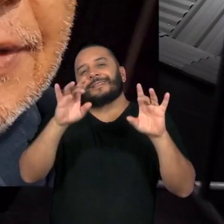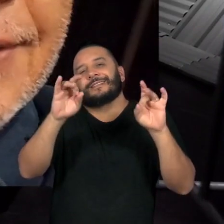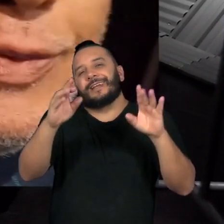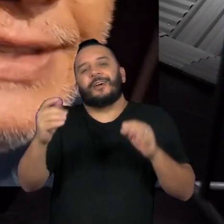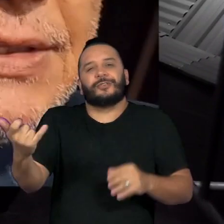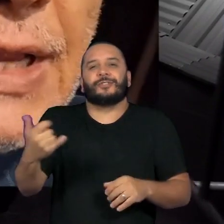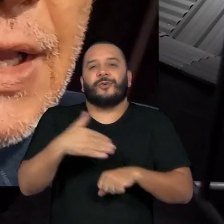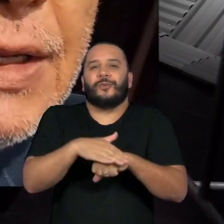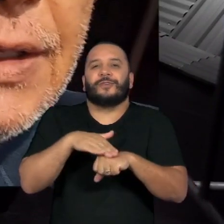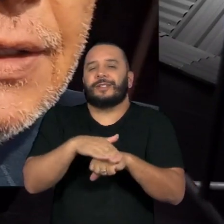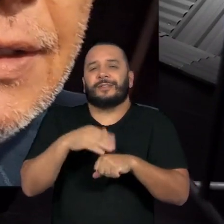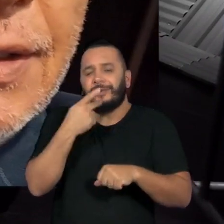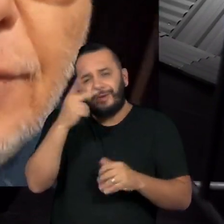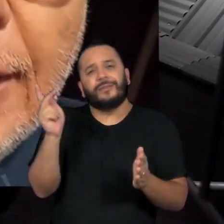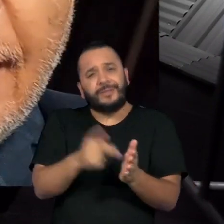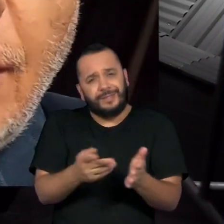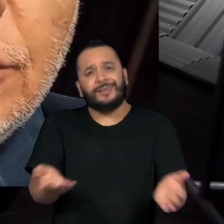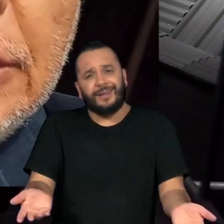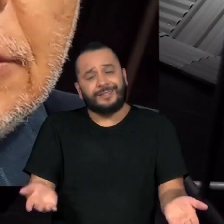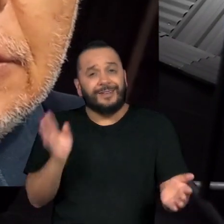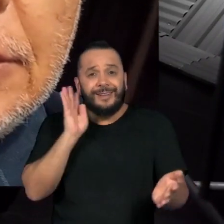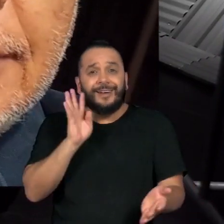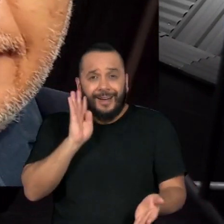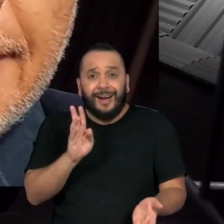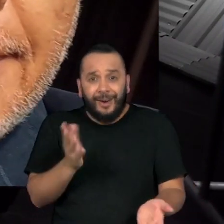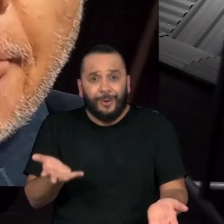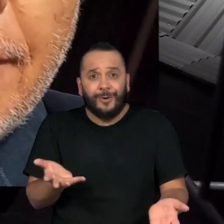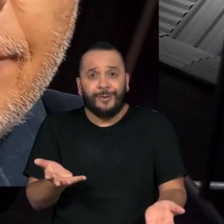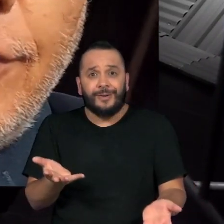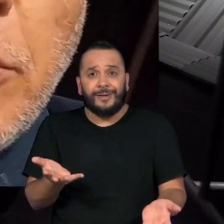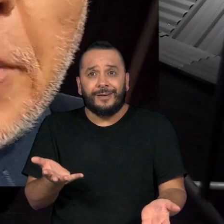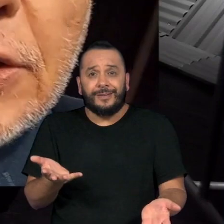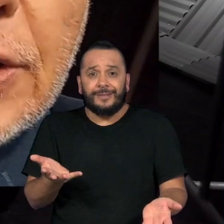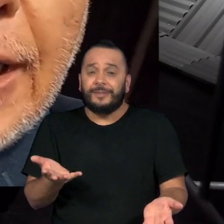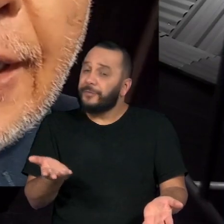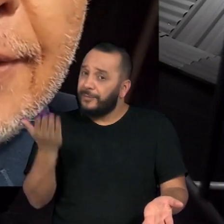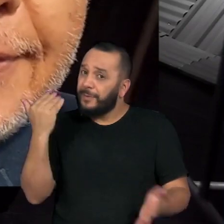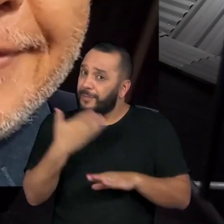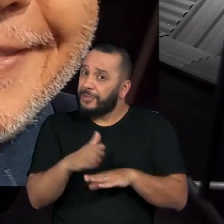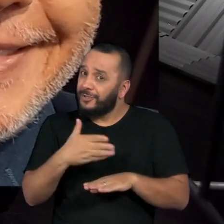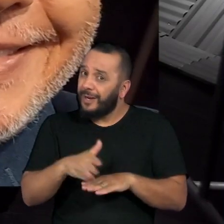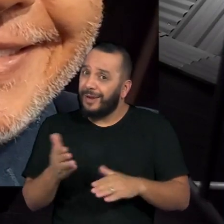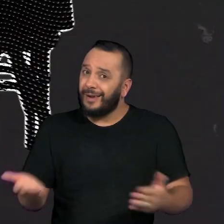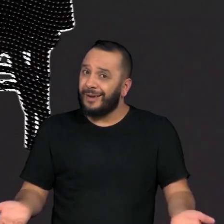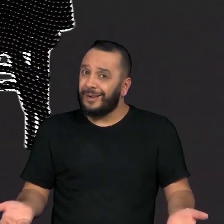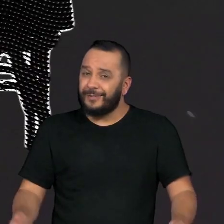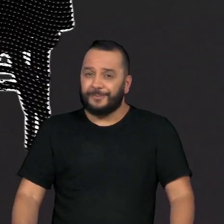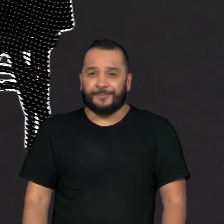direta, tão sincera. Não é legal, gente? Vamos praticar.